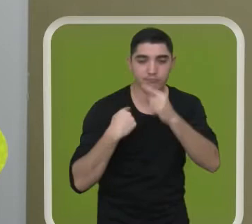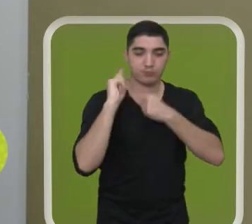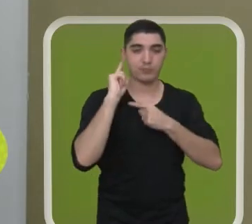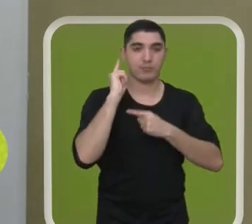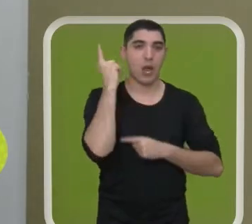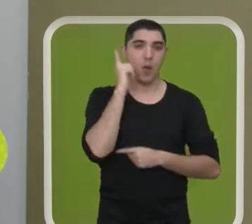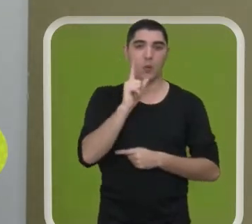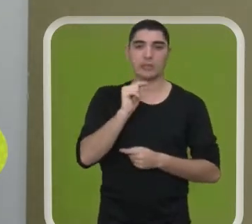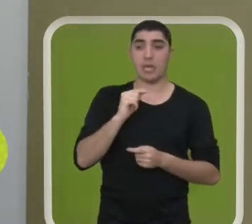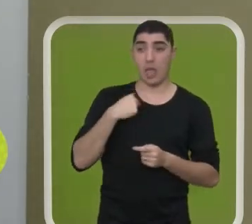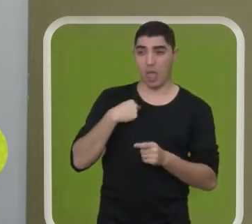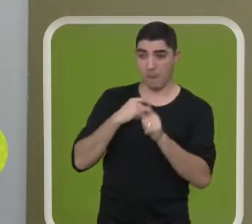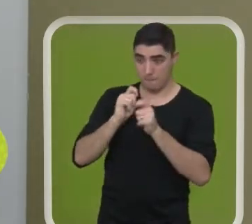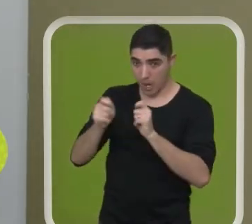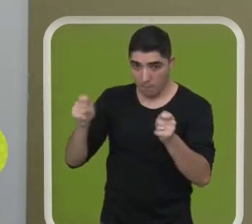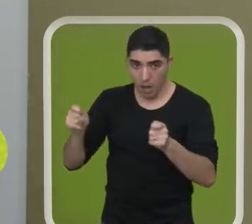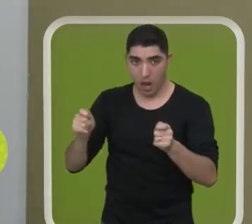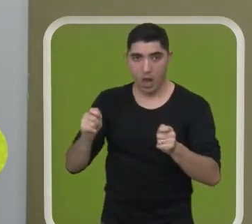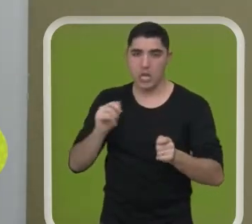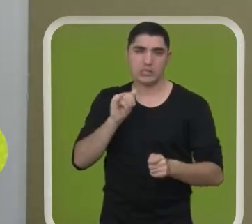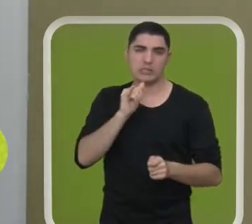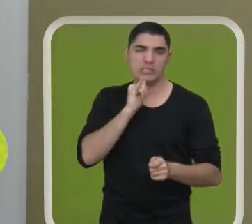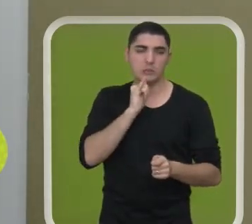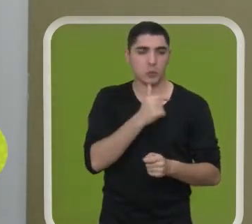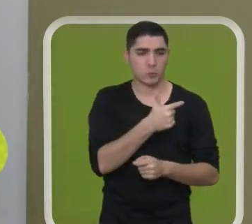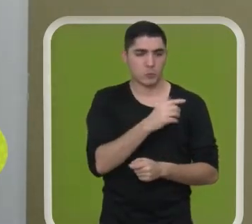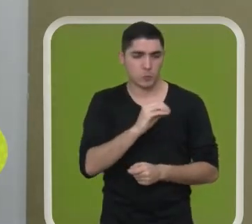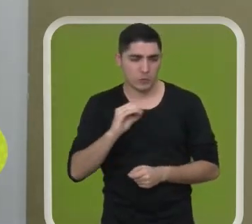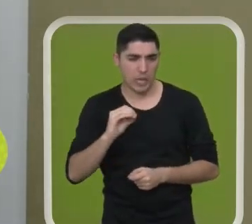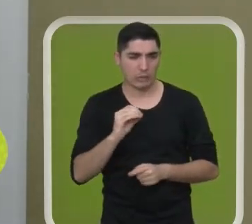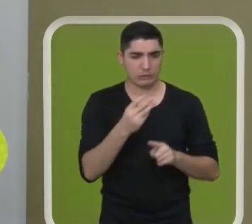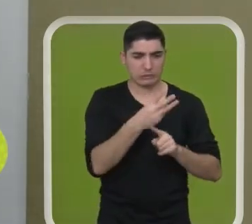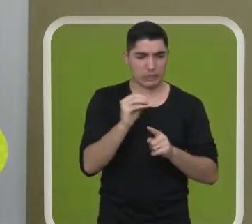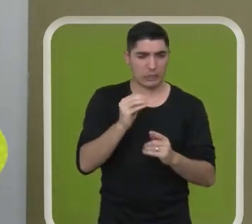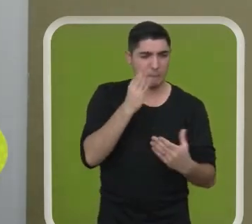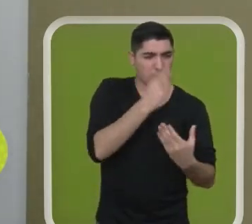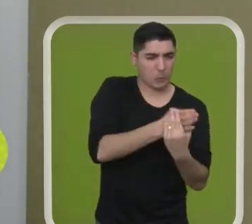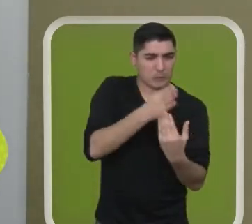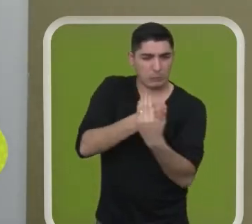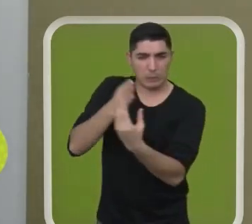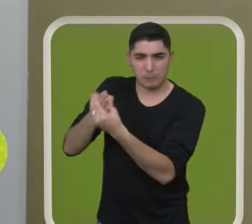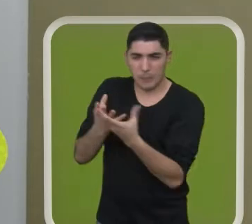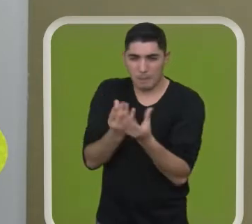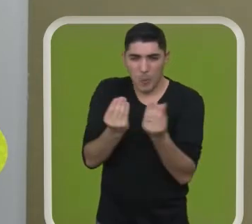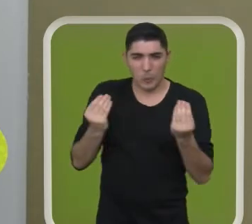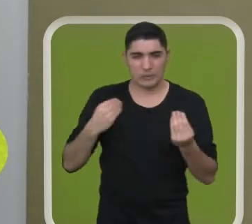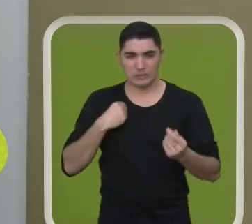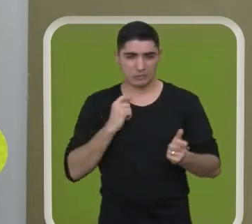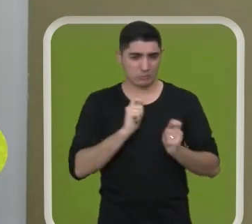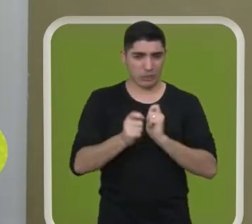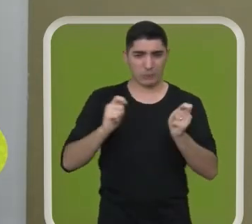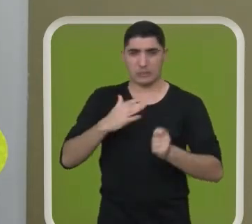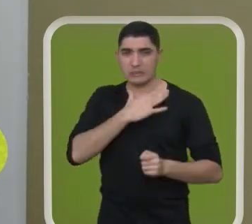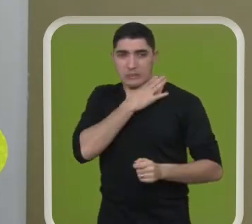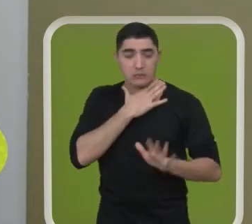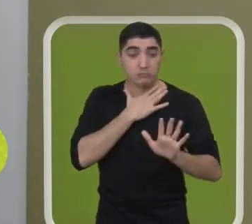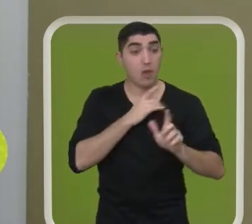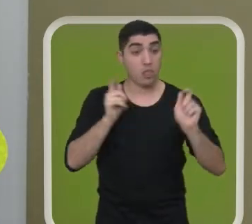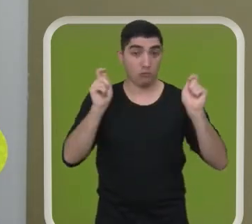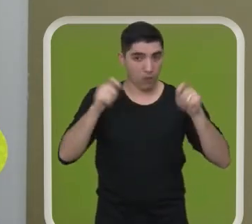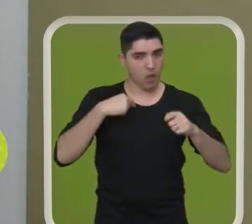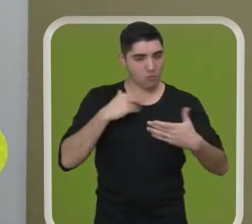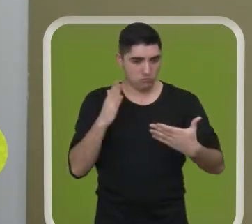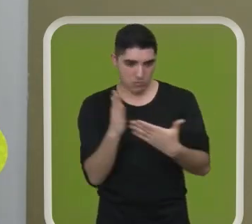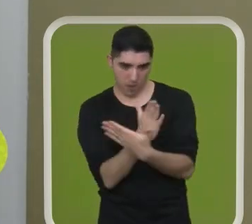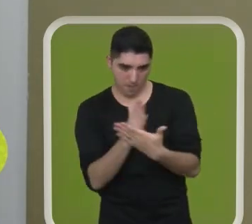de você ter 200, 300 processos, todos eles, cada um com penhora, cada um num momento diferente, você reúne todos